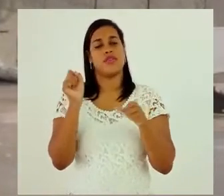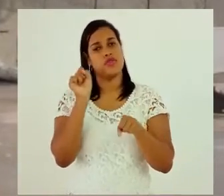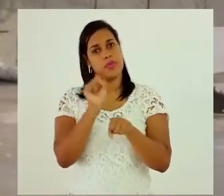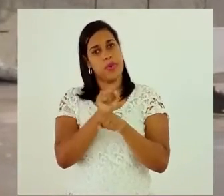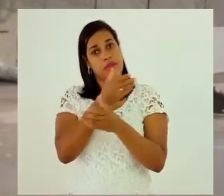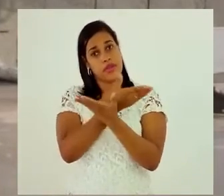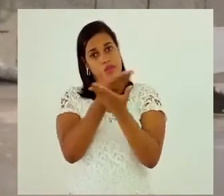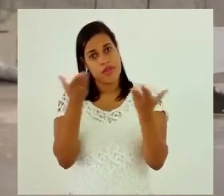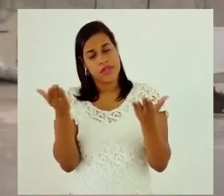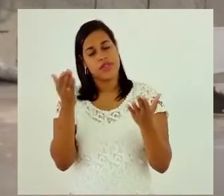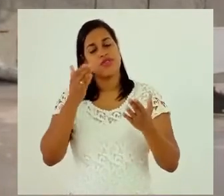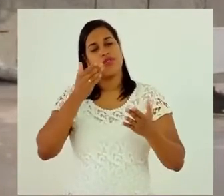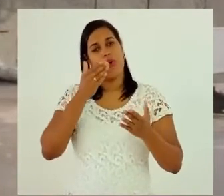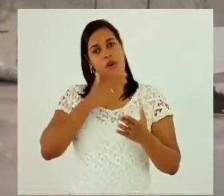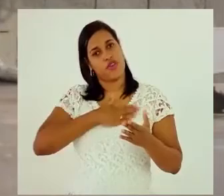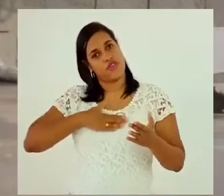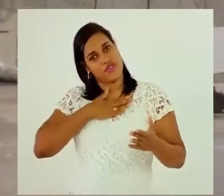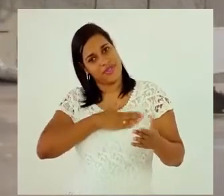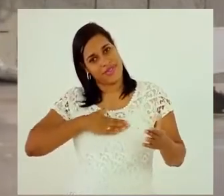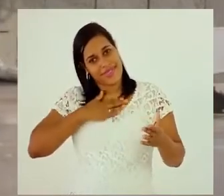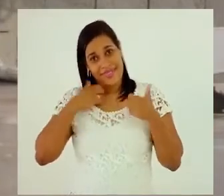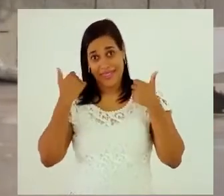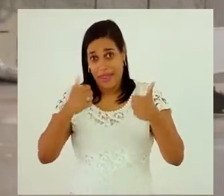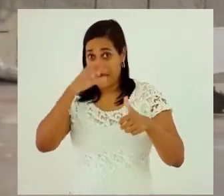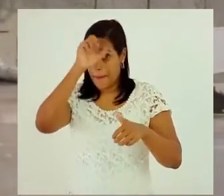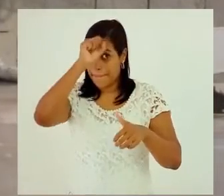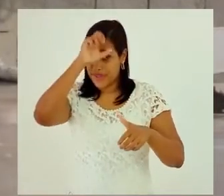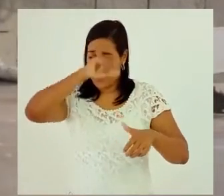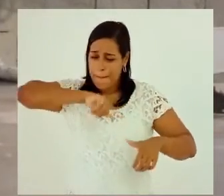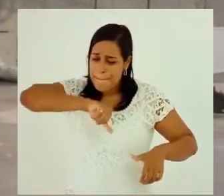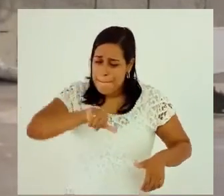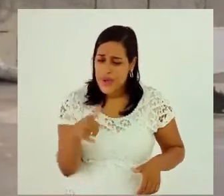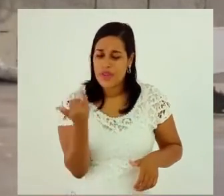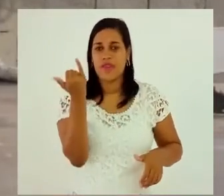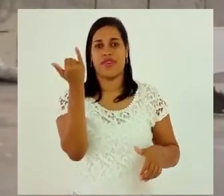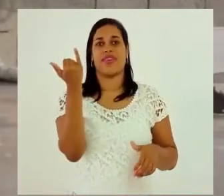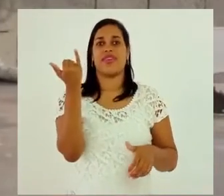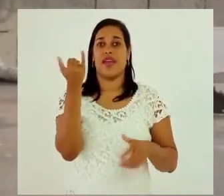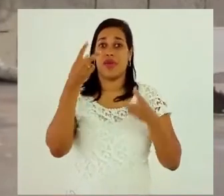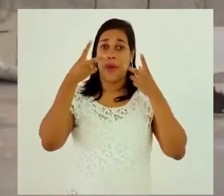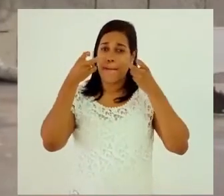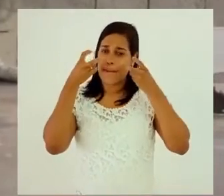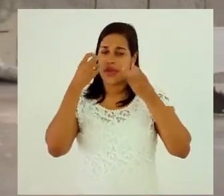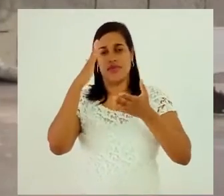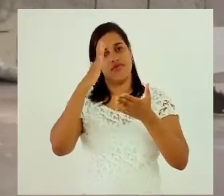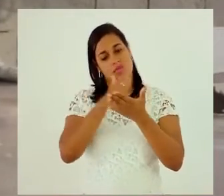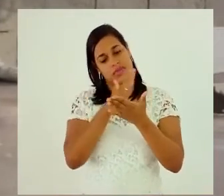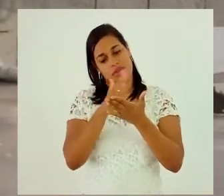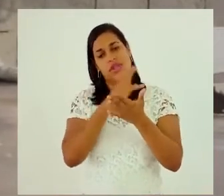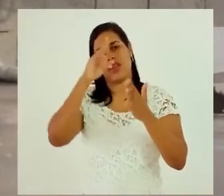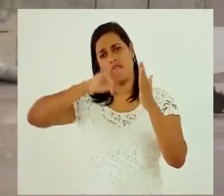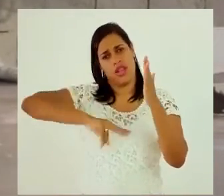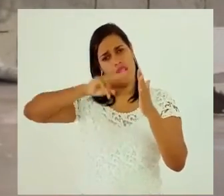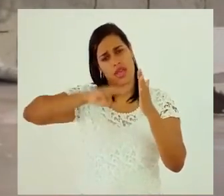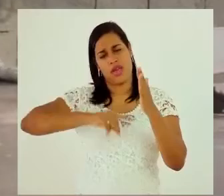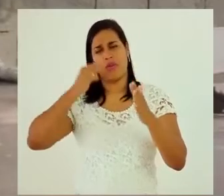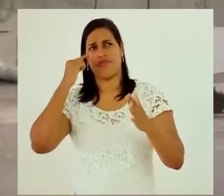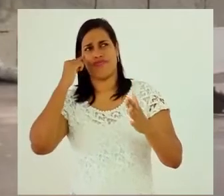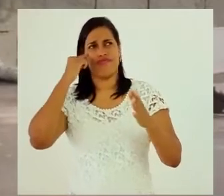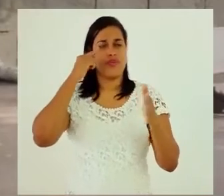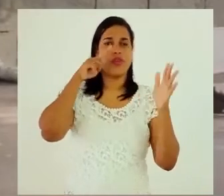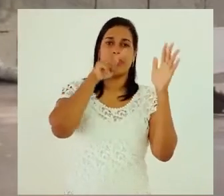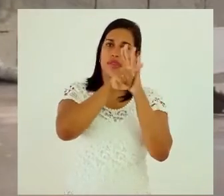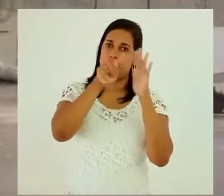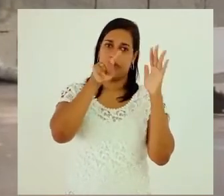que vocês tenham aprovado, vocês tenham aproveitado o máximo. Observem o caderno, qualquer dúvida, perguntas